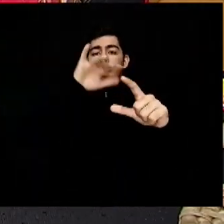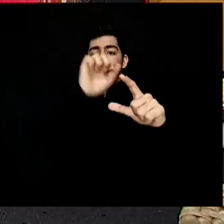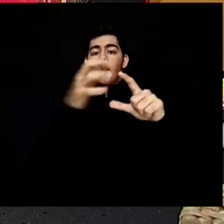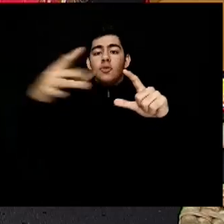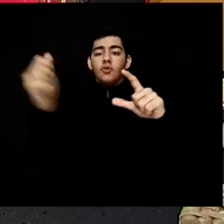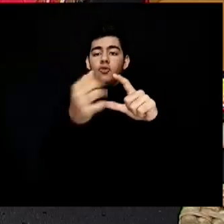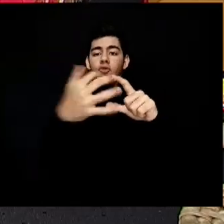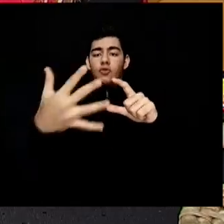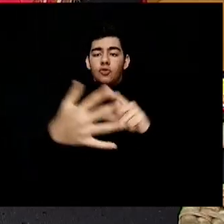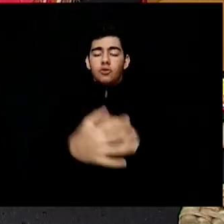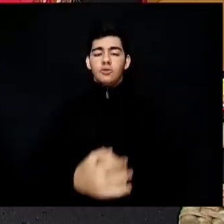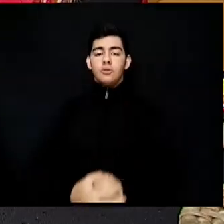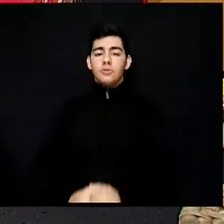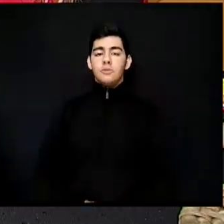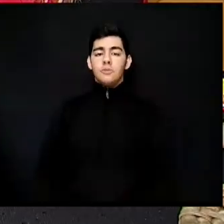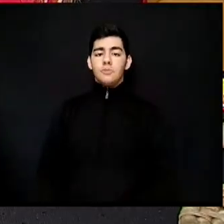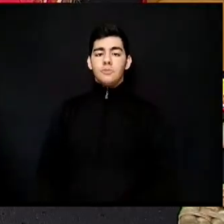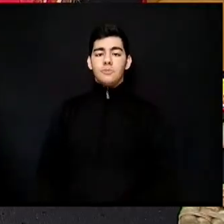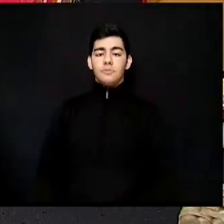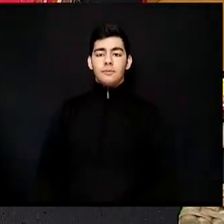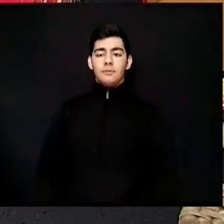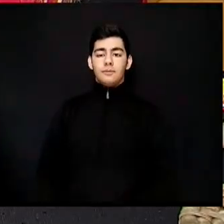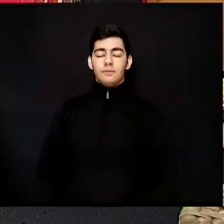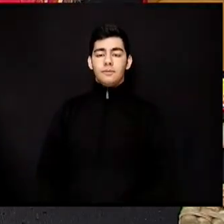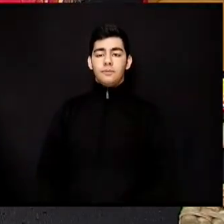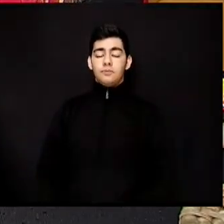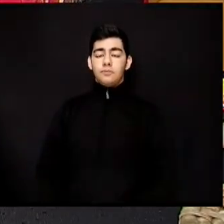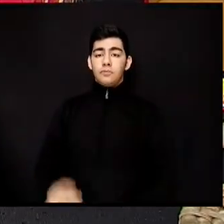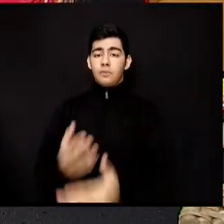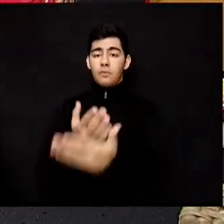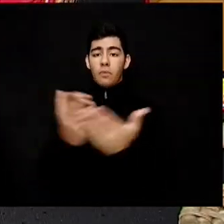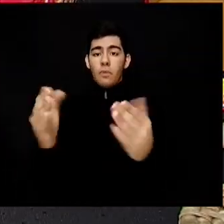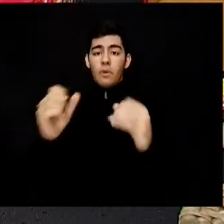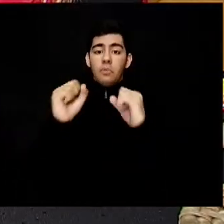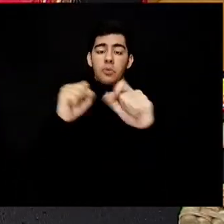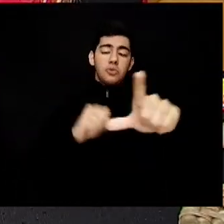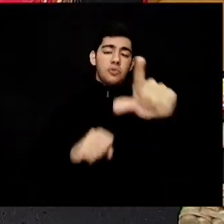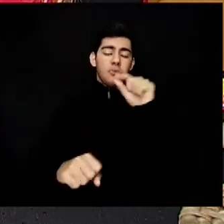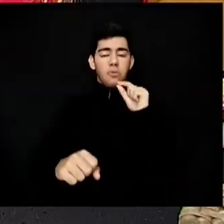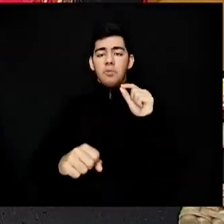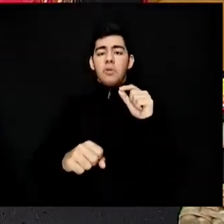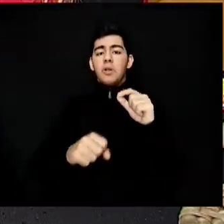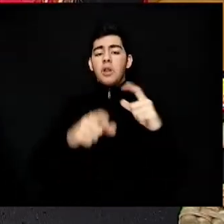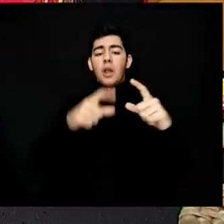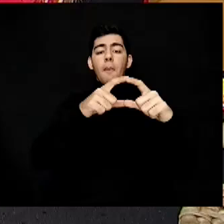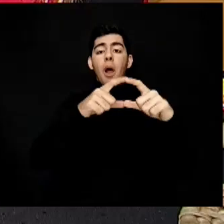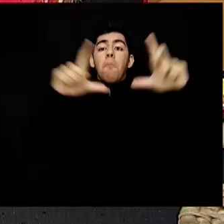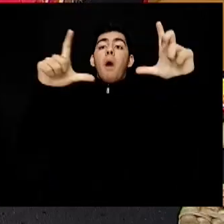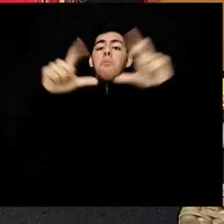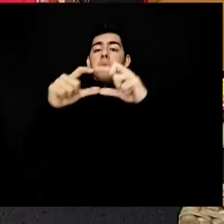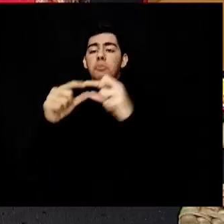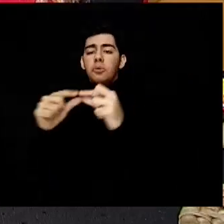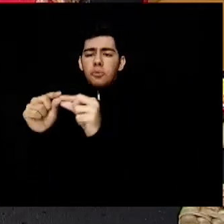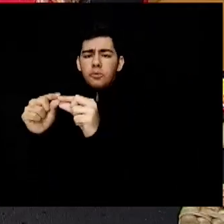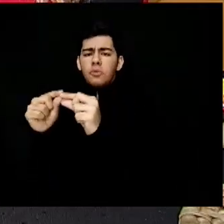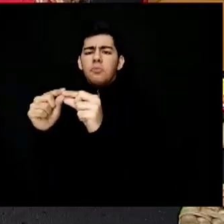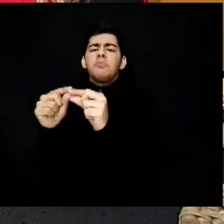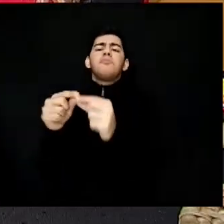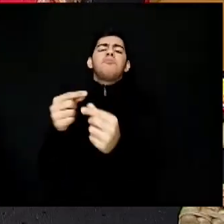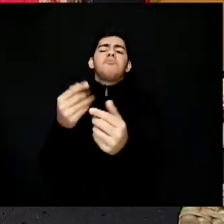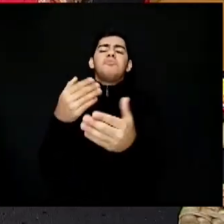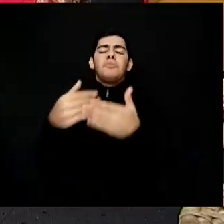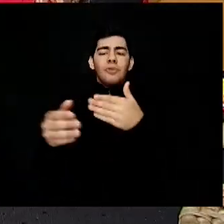circulada aqui. Você pode escolher variar os tamanhos, né? Pode ser as esferas, podem ser